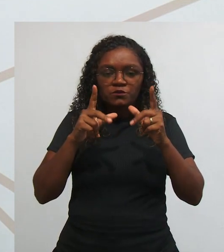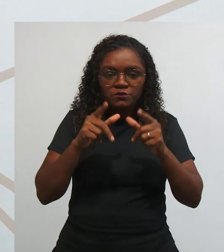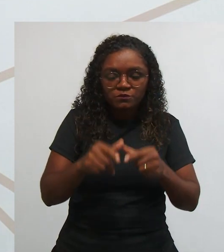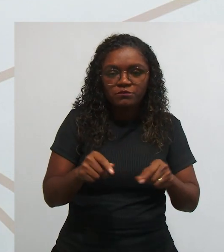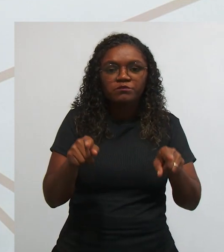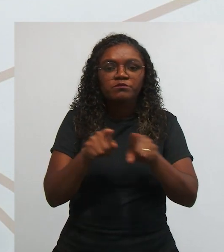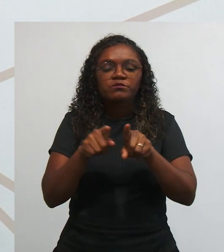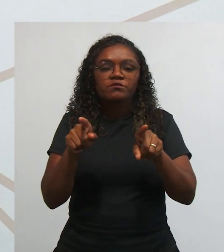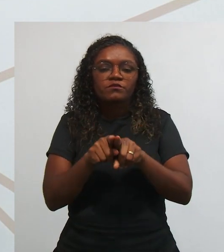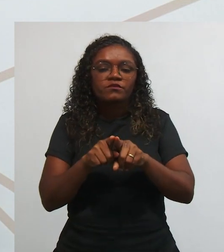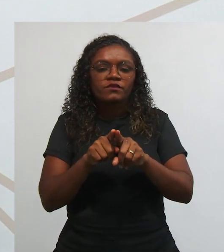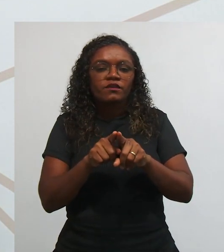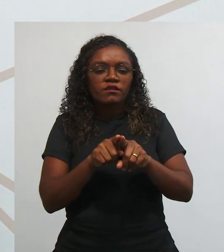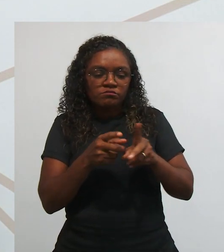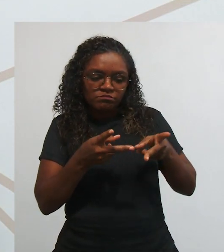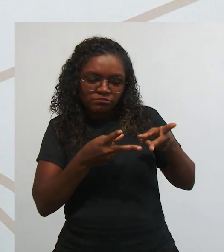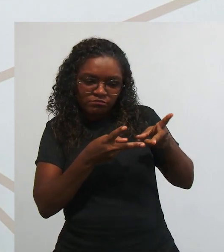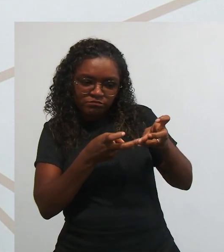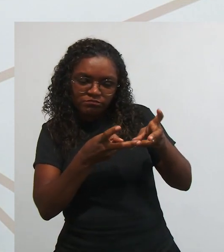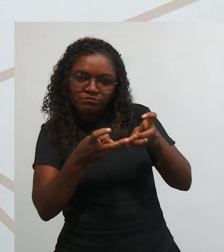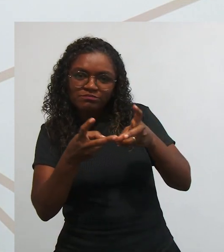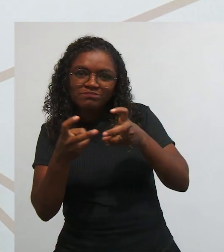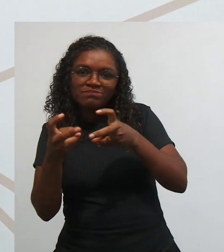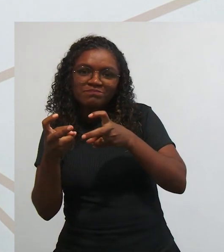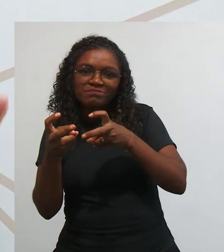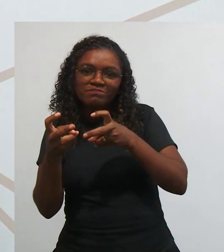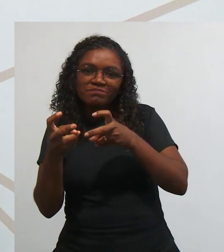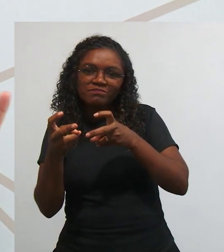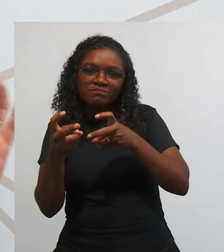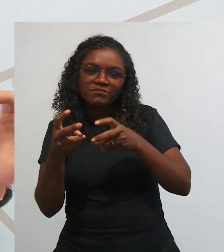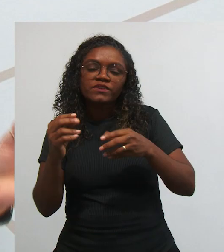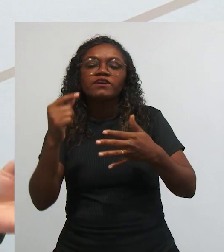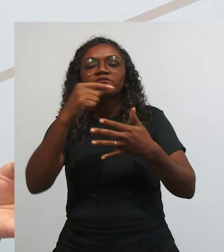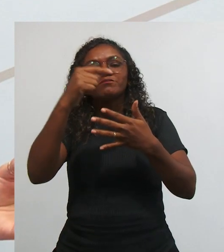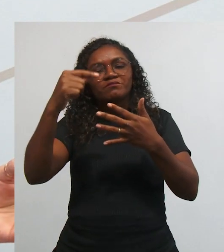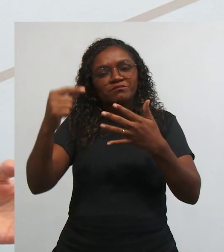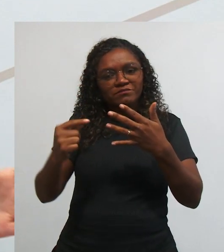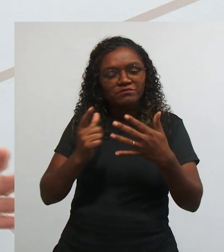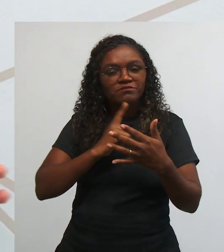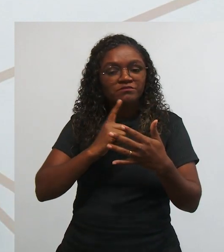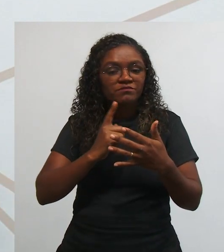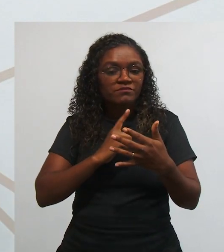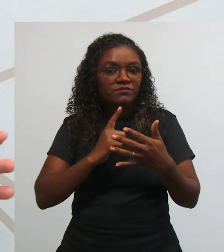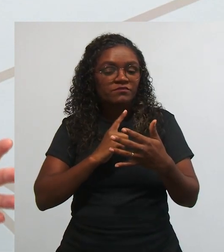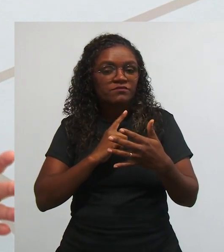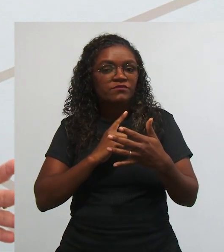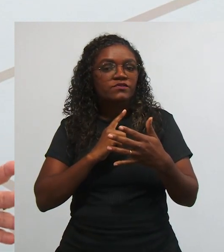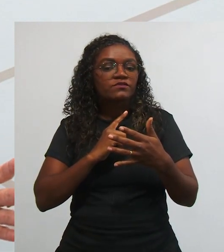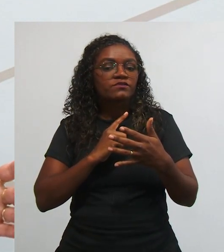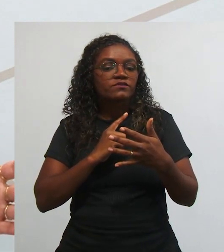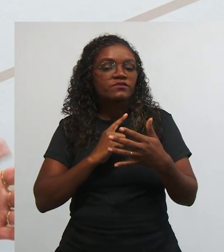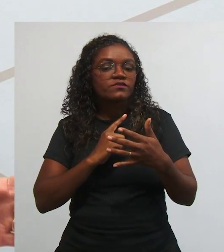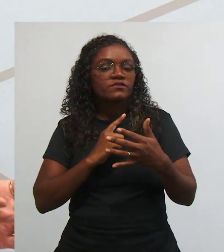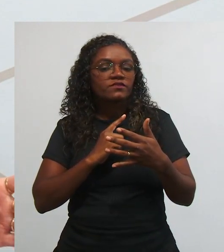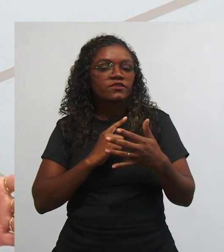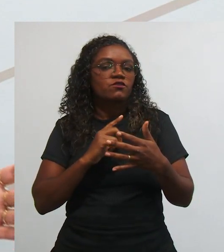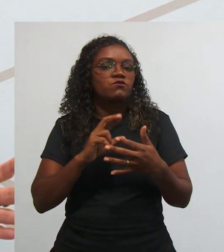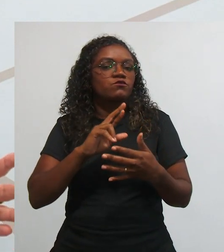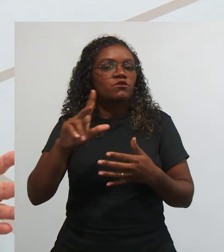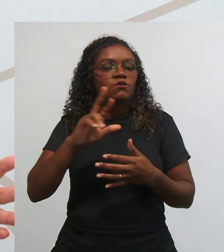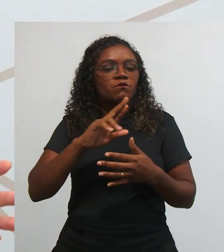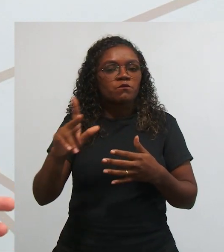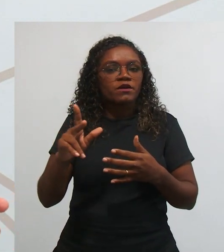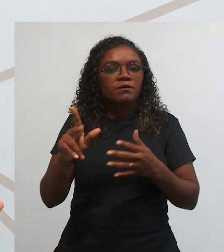no olhar investigativo. E para isso a gente tem alguns elementos que não só, né, não é